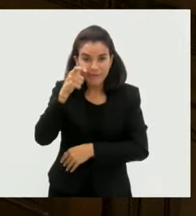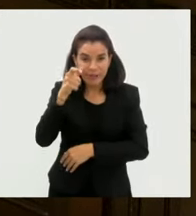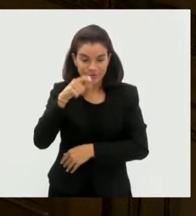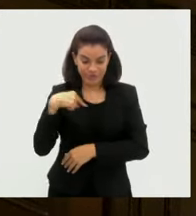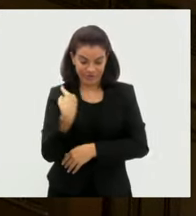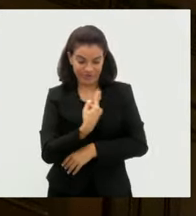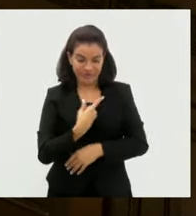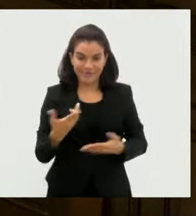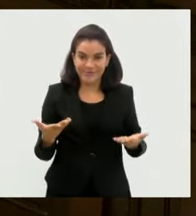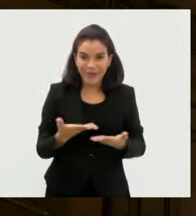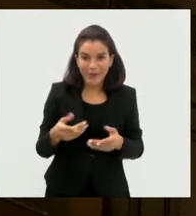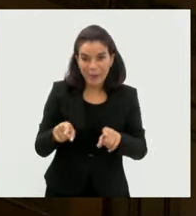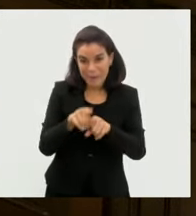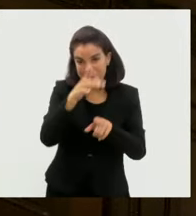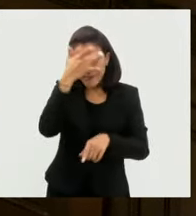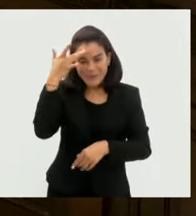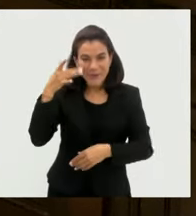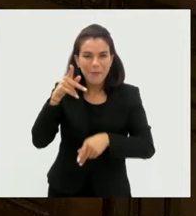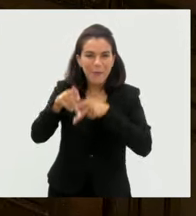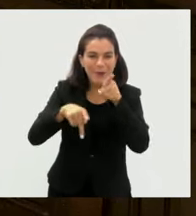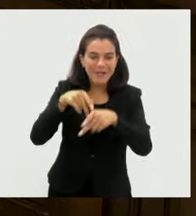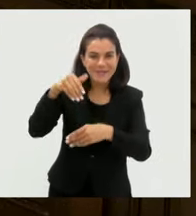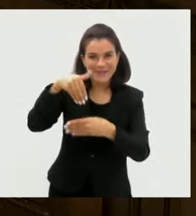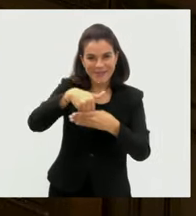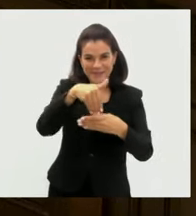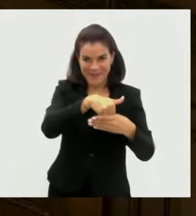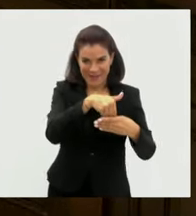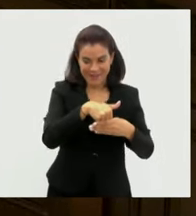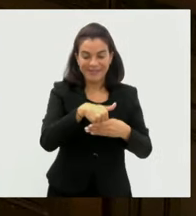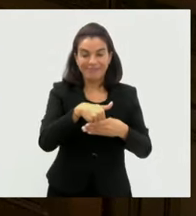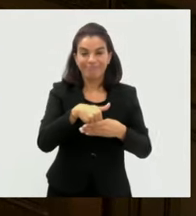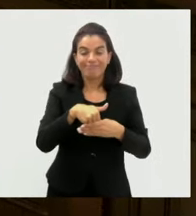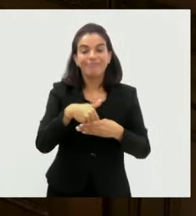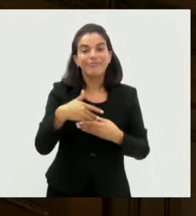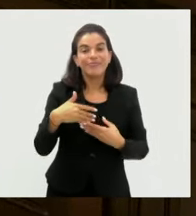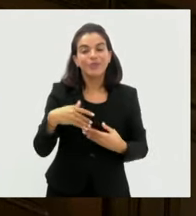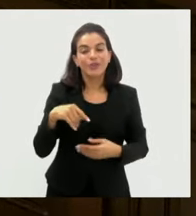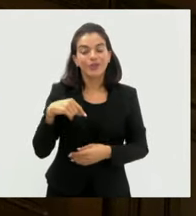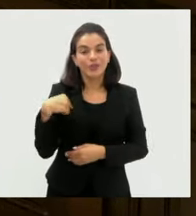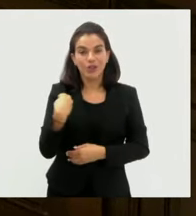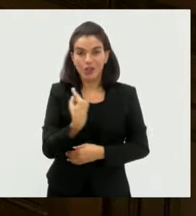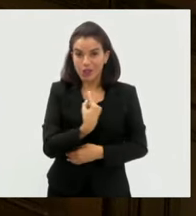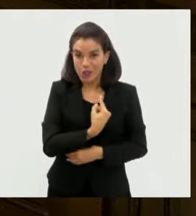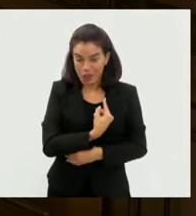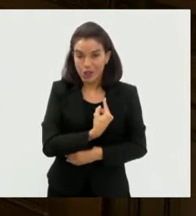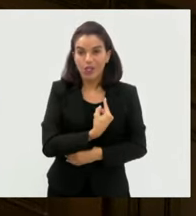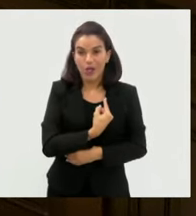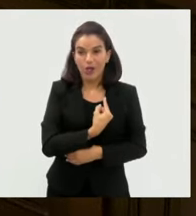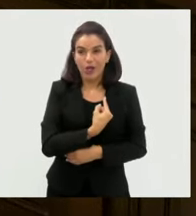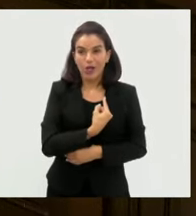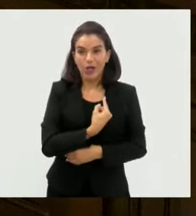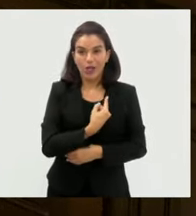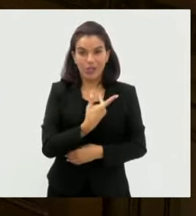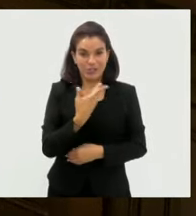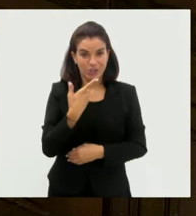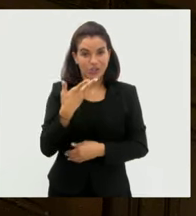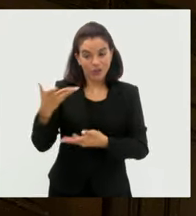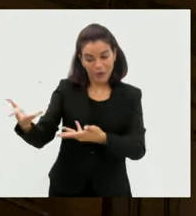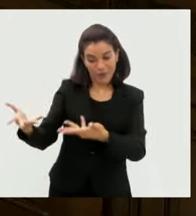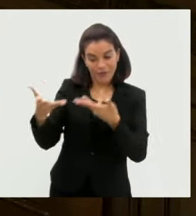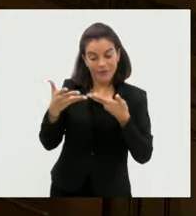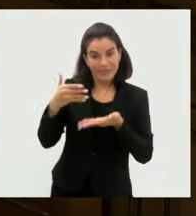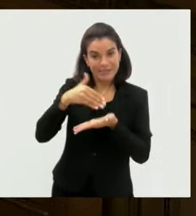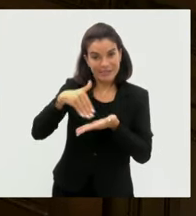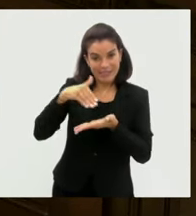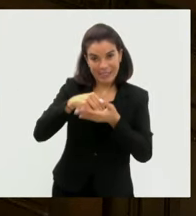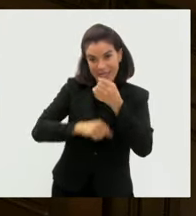e eleitores também, toda a população do Rio de Janeiro, que nós trouxemos a secretária à CPI no ano